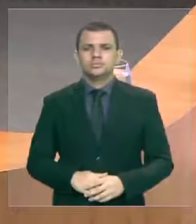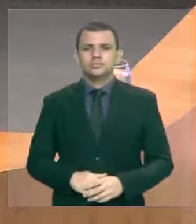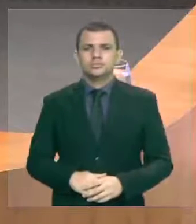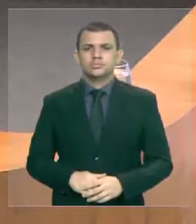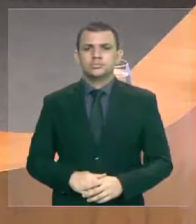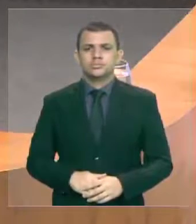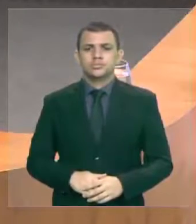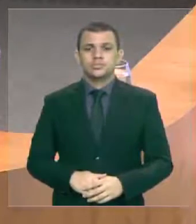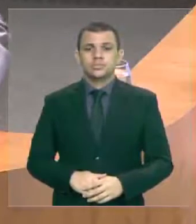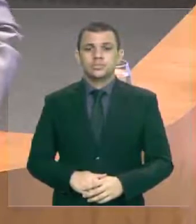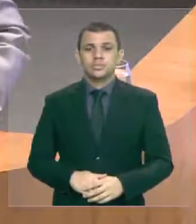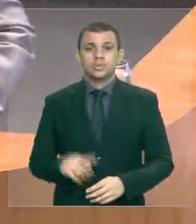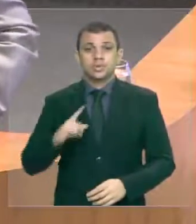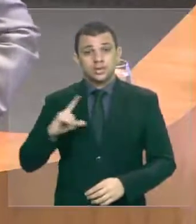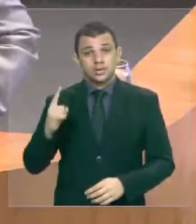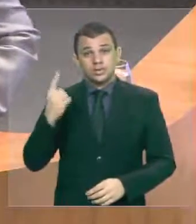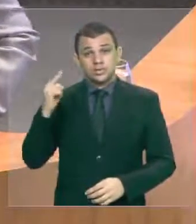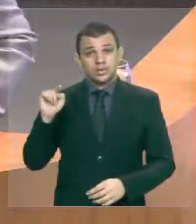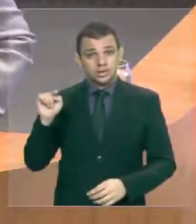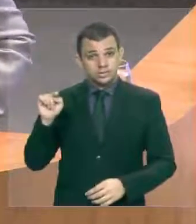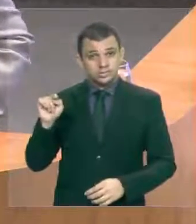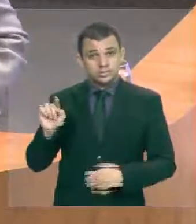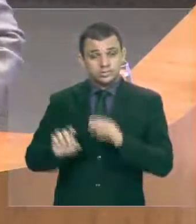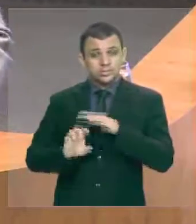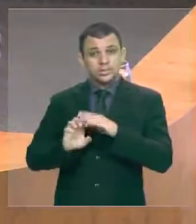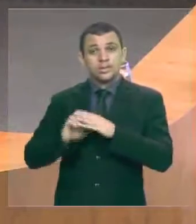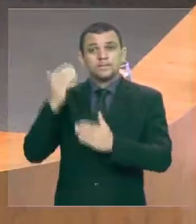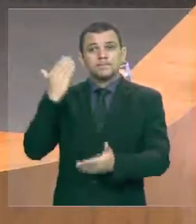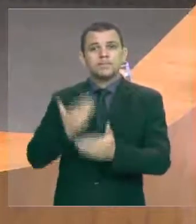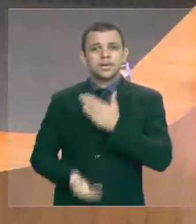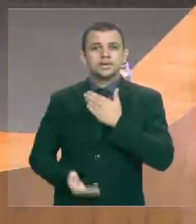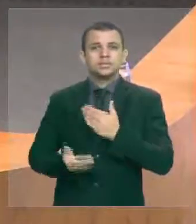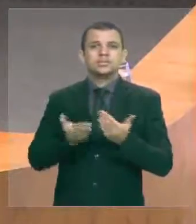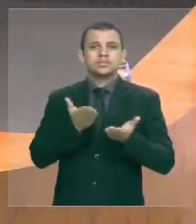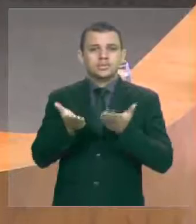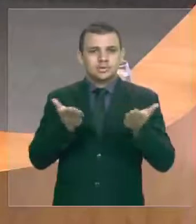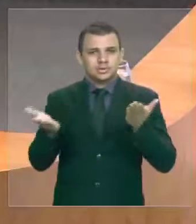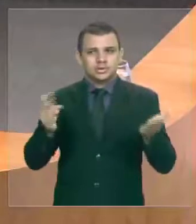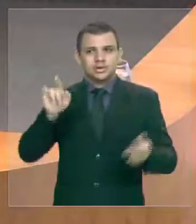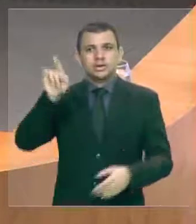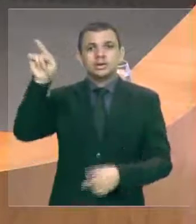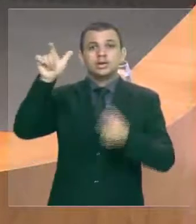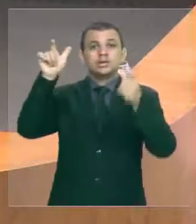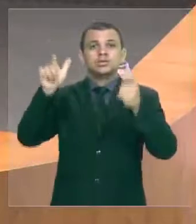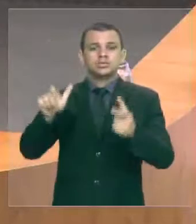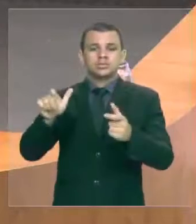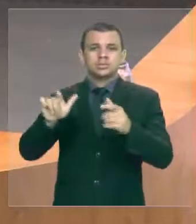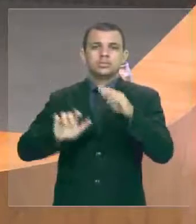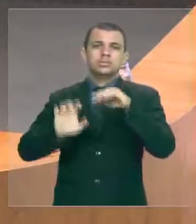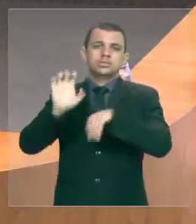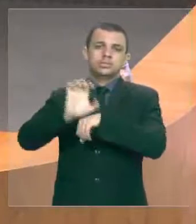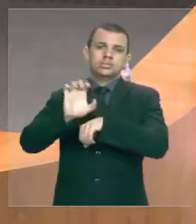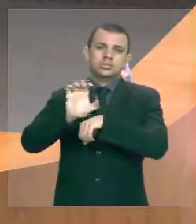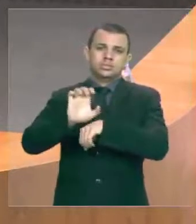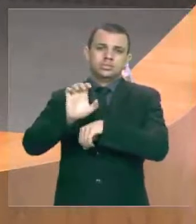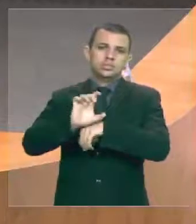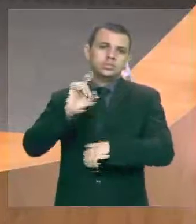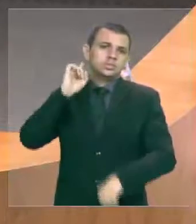uma delas perdeu a licitação recentemente no estado de Minas Gerais.